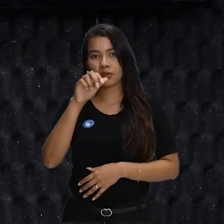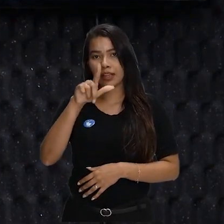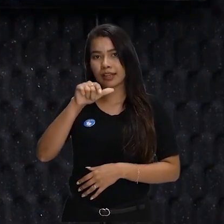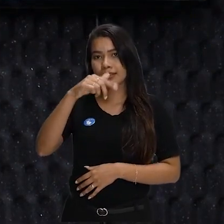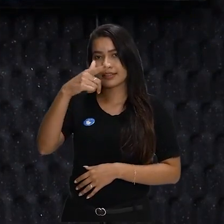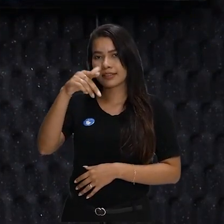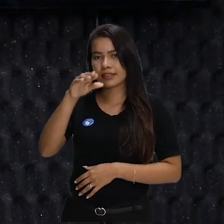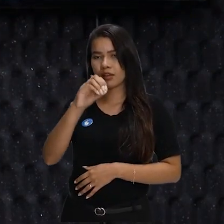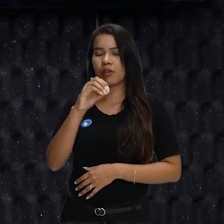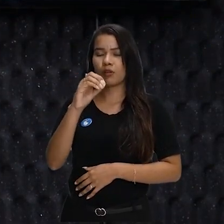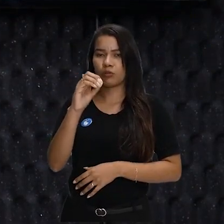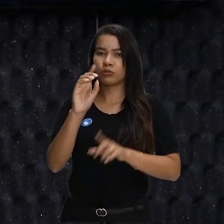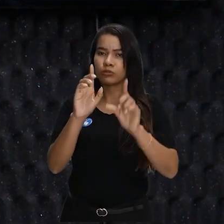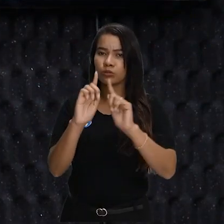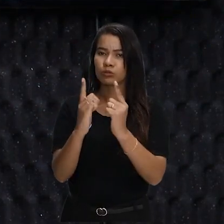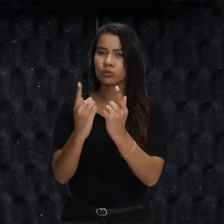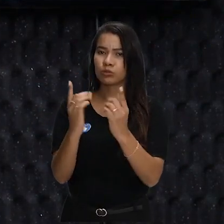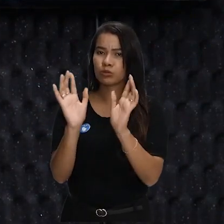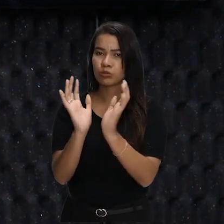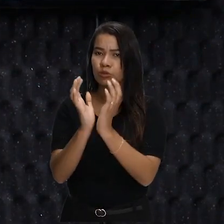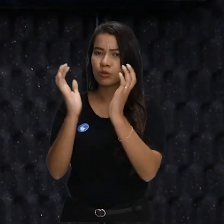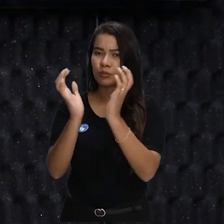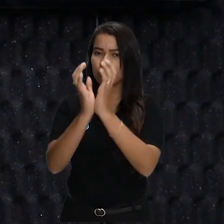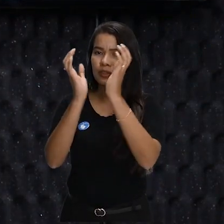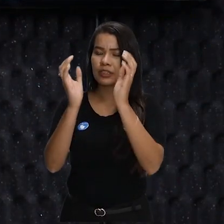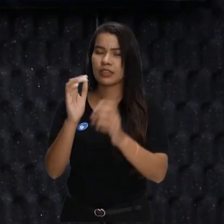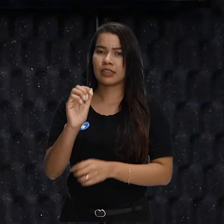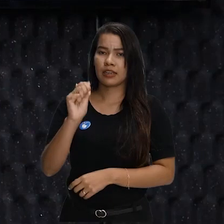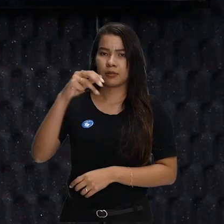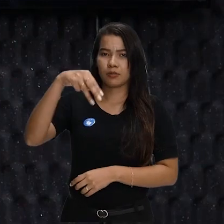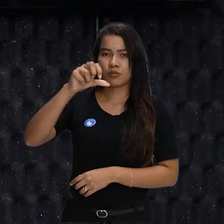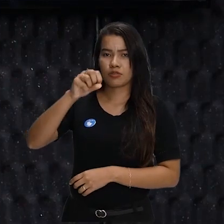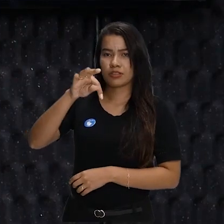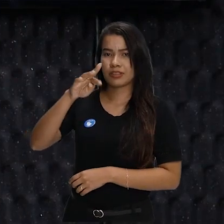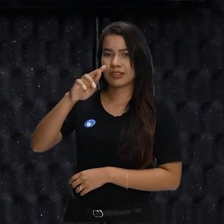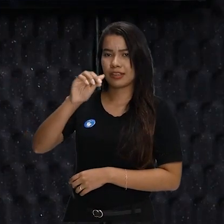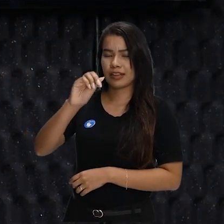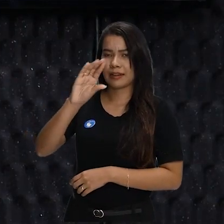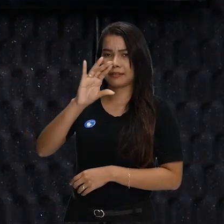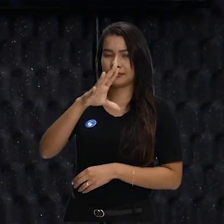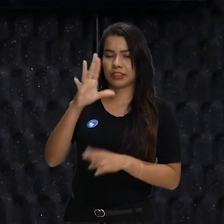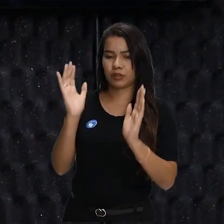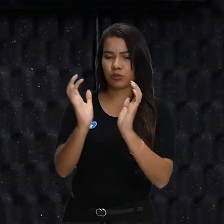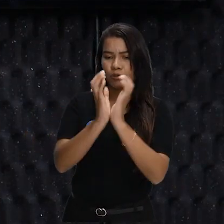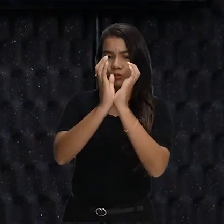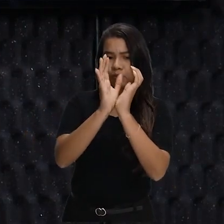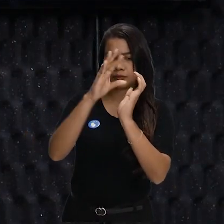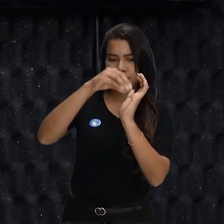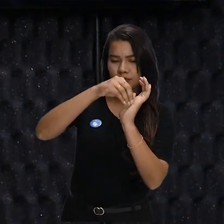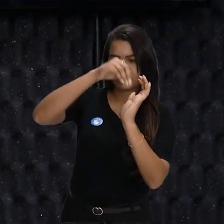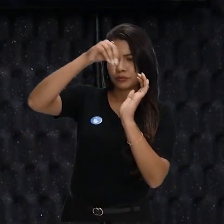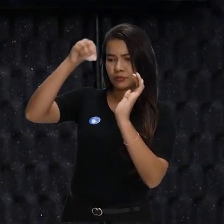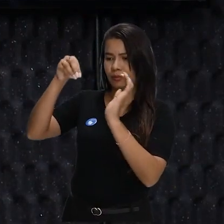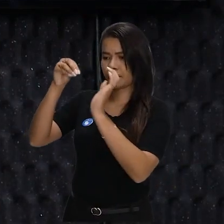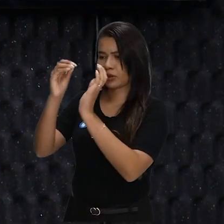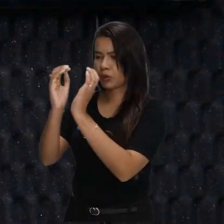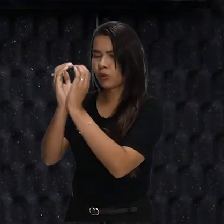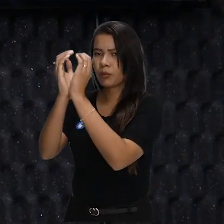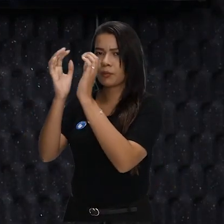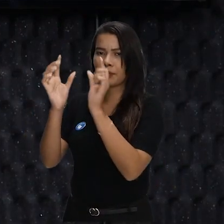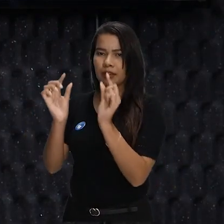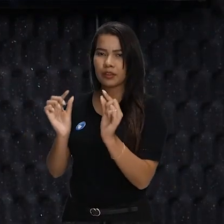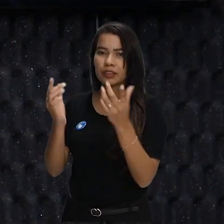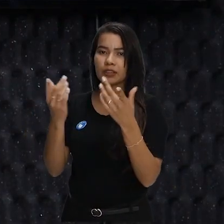um subconjunto. Eu não vou conseguir fazer a pesquisa com todo mundo. Então, esses 100 habitantes por bairro vai ser